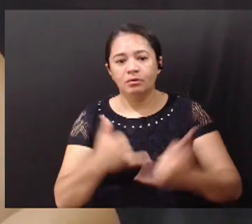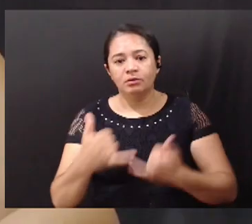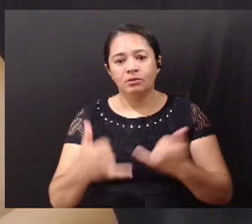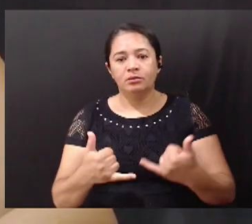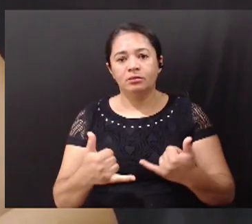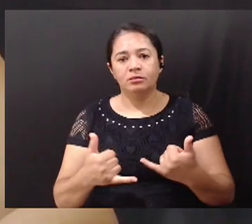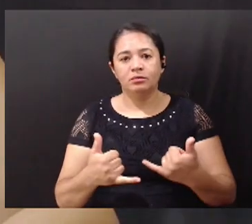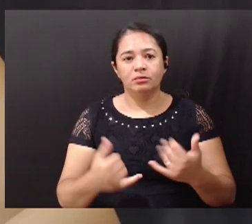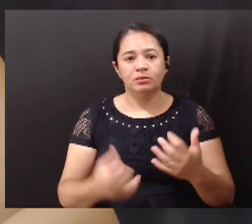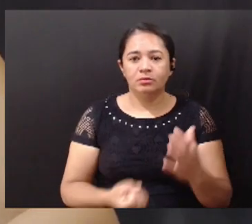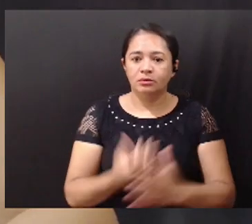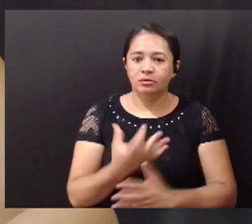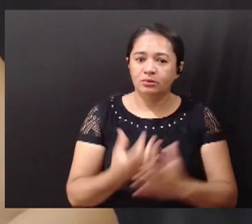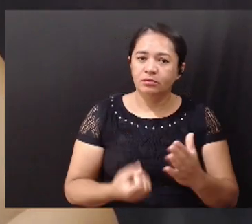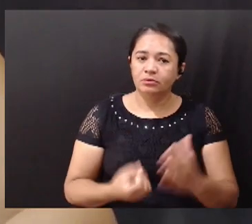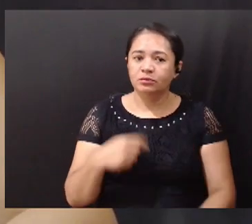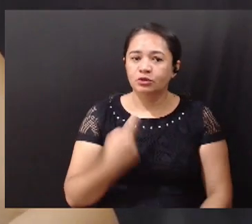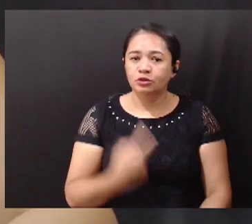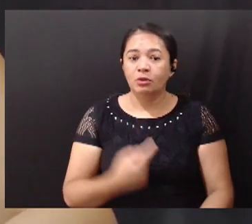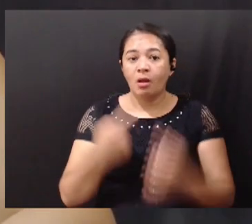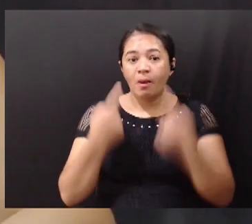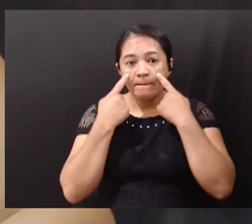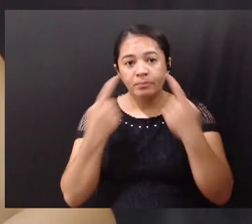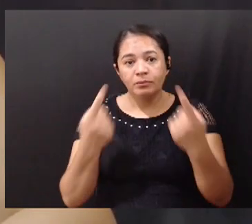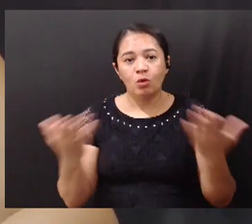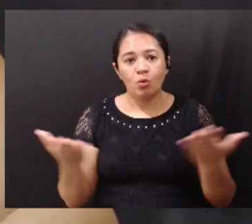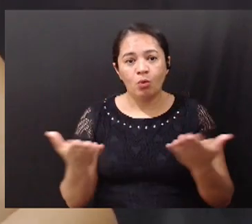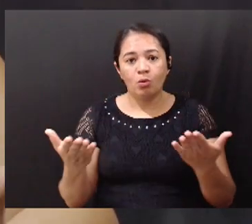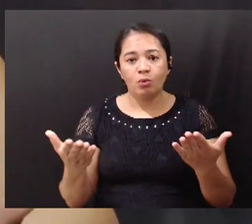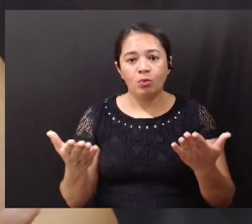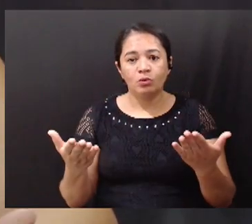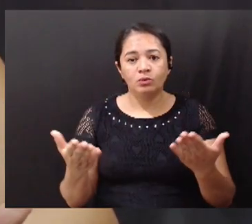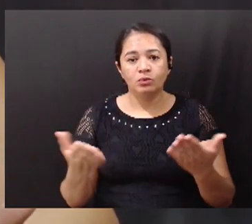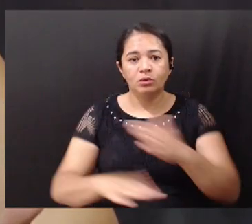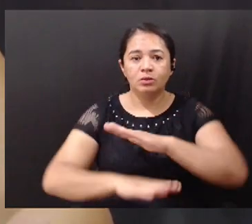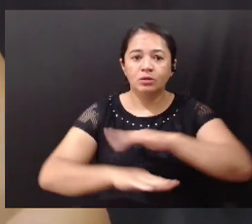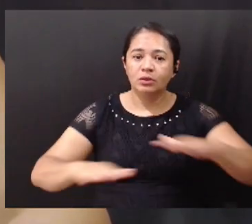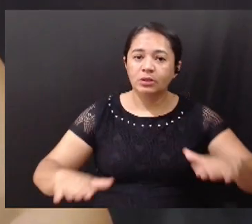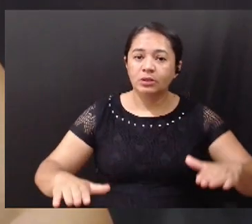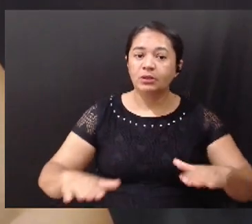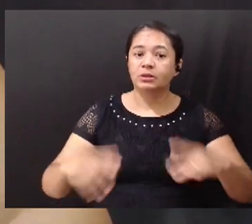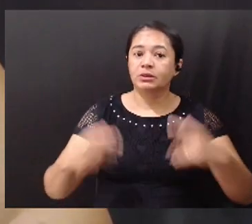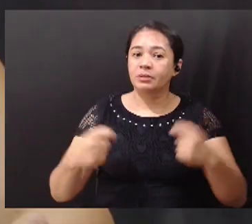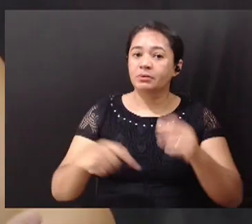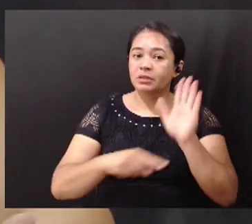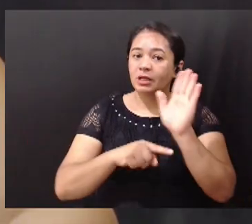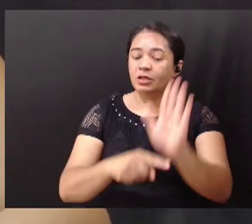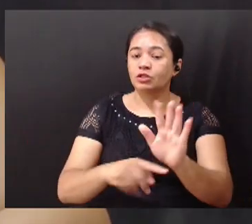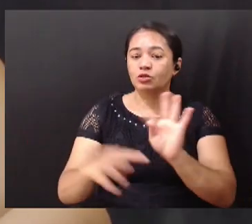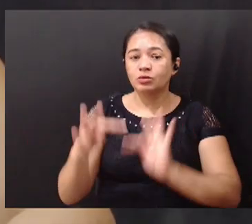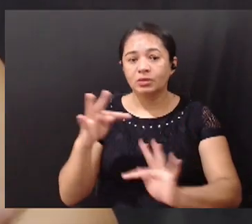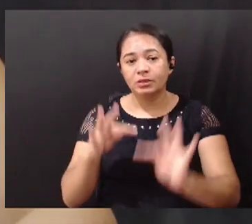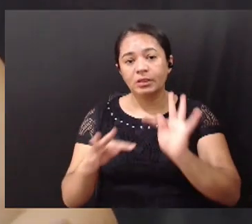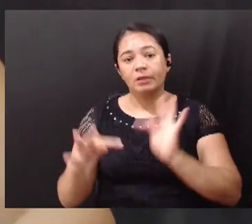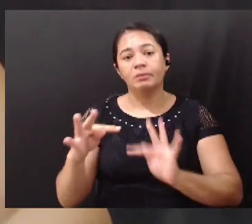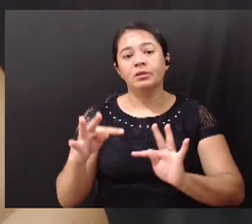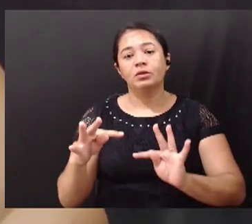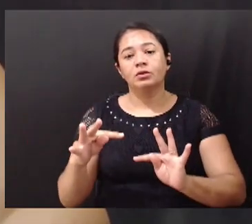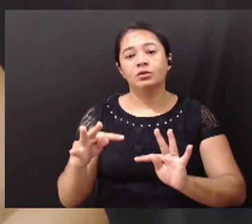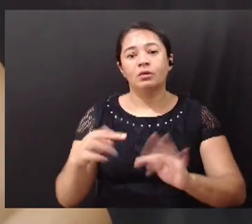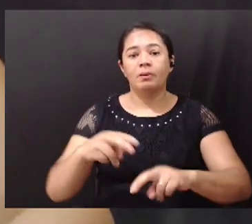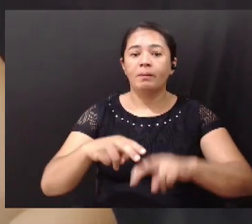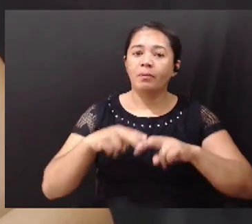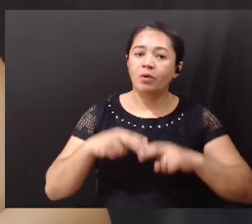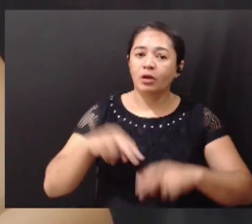Então, a gente está vendo hoje crianças que precisam de ajuda terapêutica, né, por conta do uso excessivo